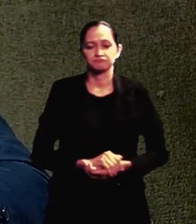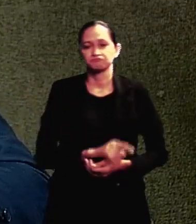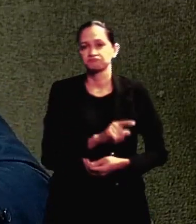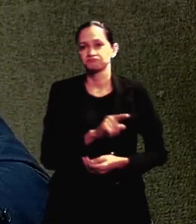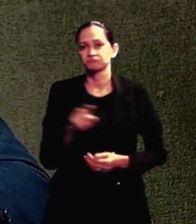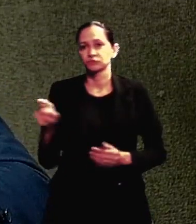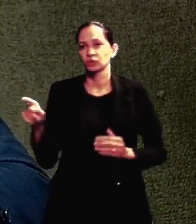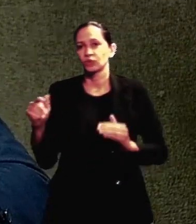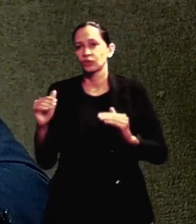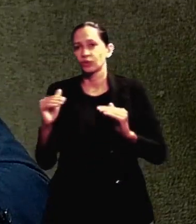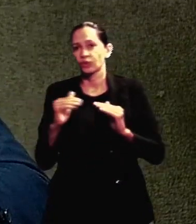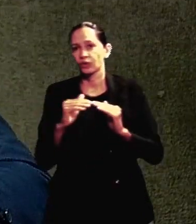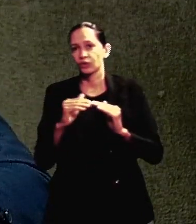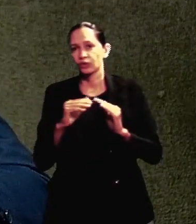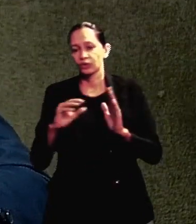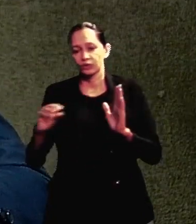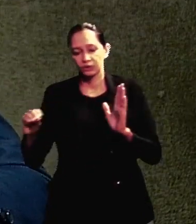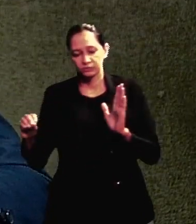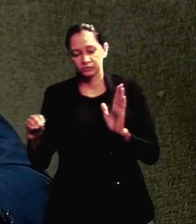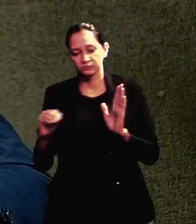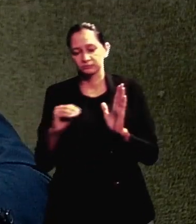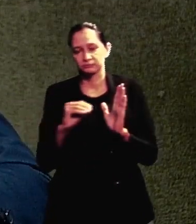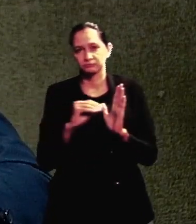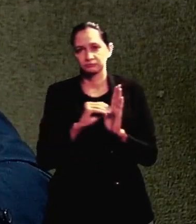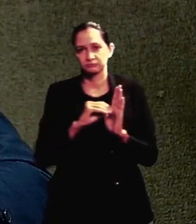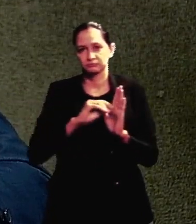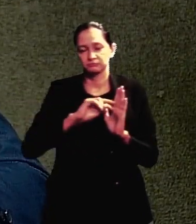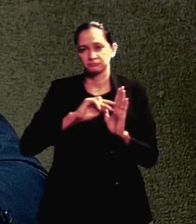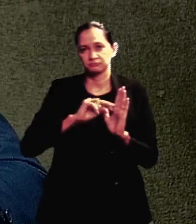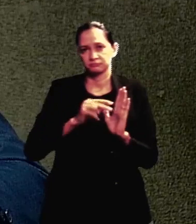Pedido de inclusão e versão de pauta.